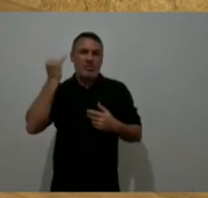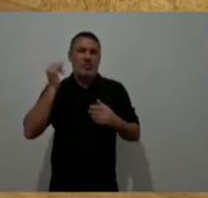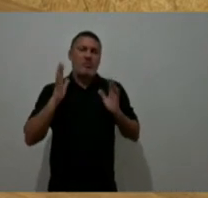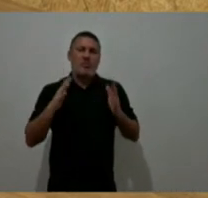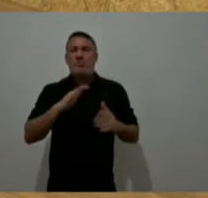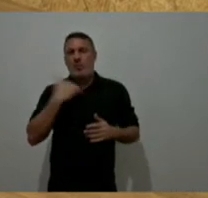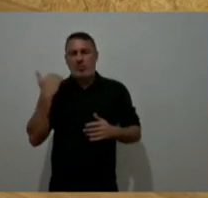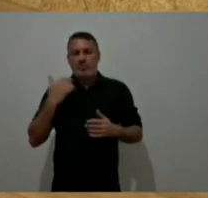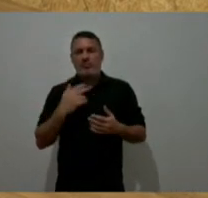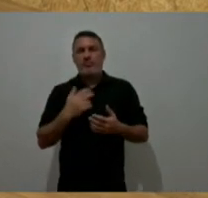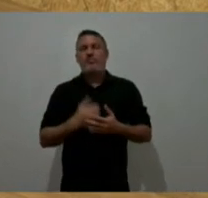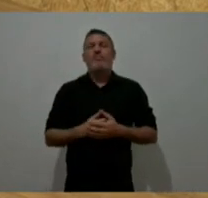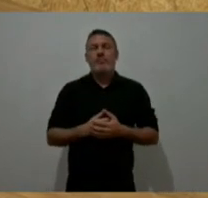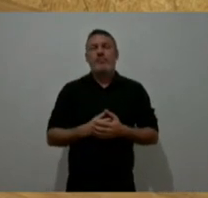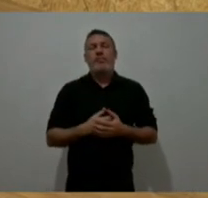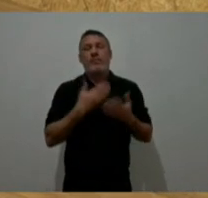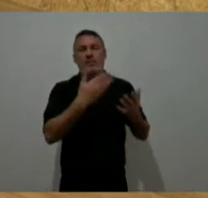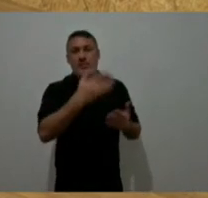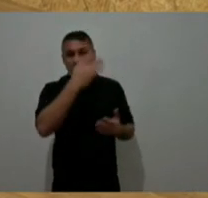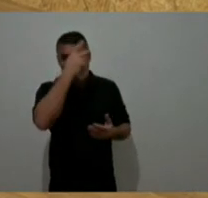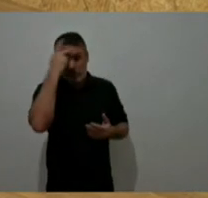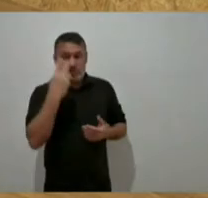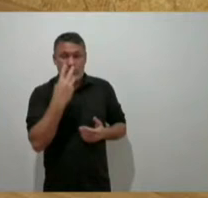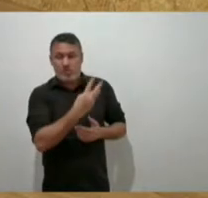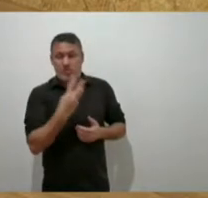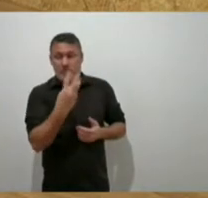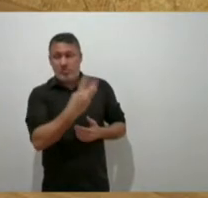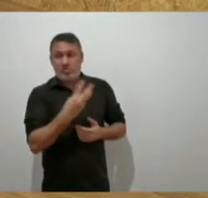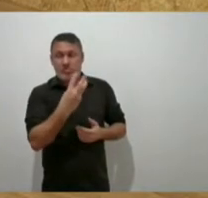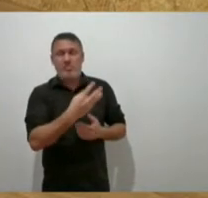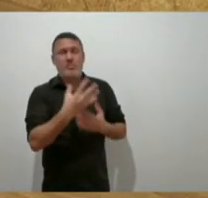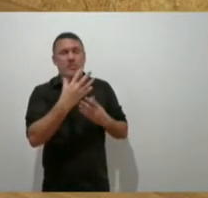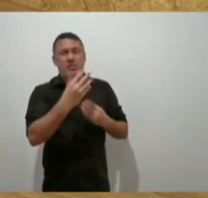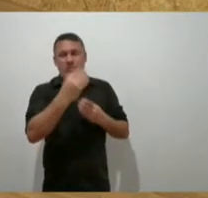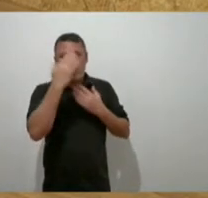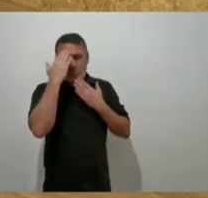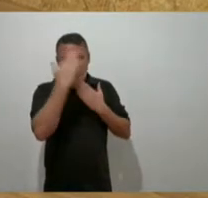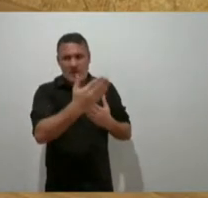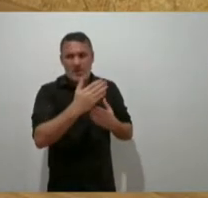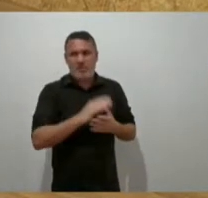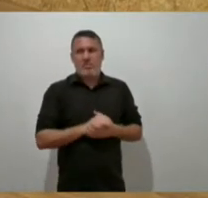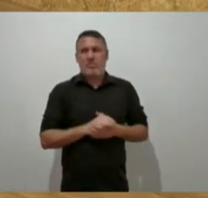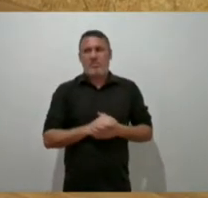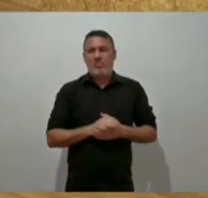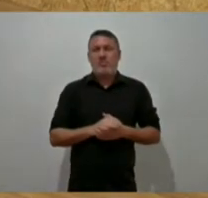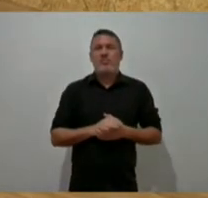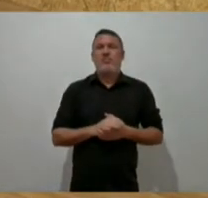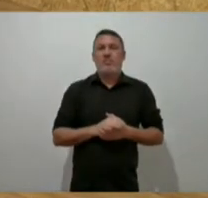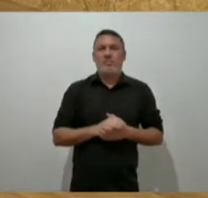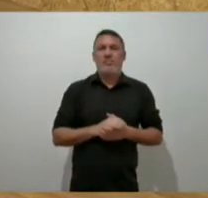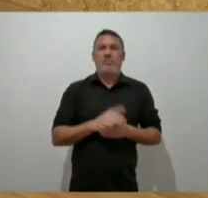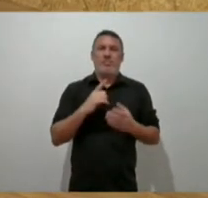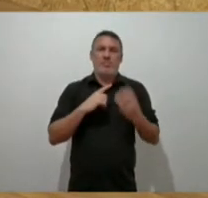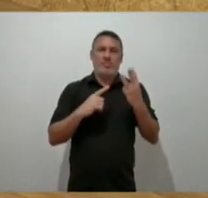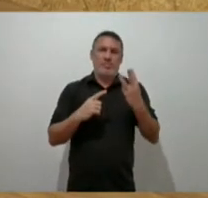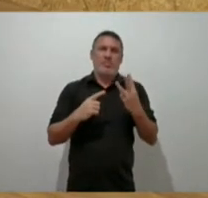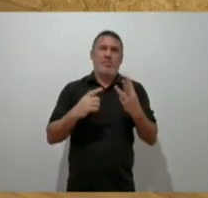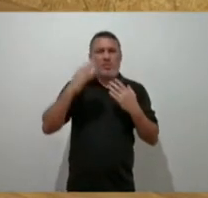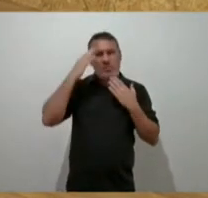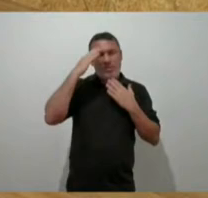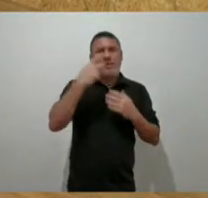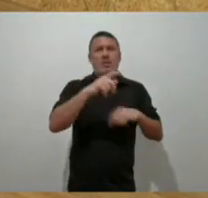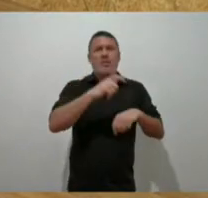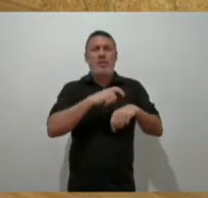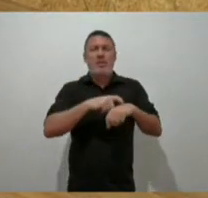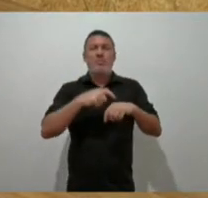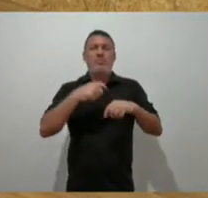Florian, muito obrigado pela presença, parabéns pelo trabalho. Rigoni, idem. Bruno também, muito obrigado pelo tempo de vocês, é um prazer ter vocês aqui, em nome do